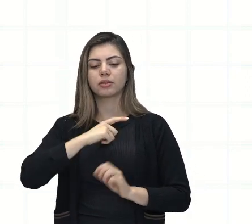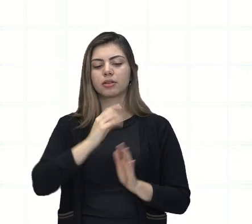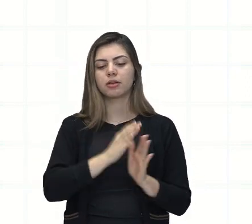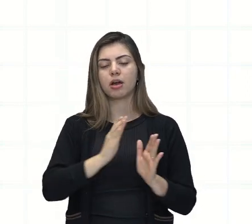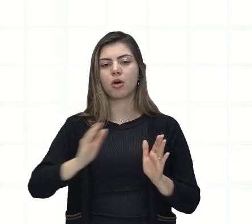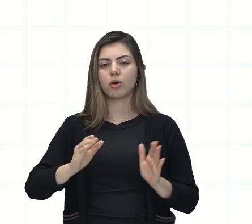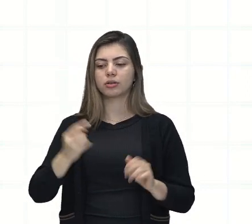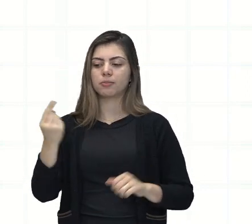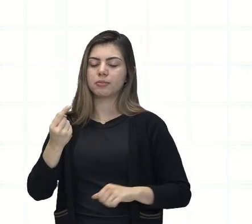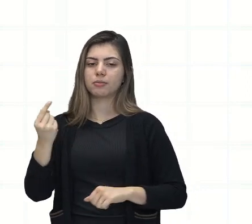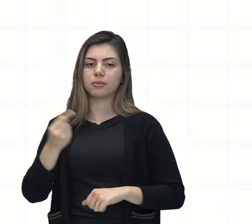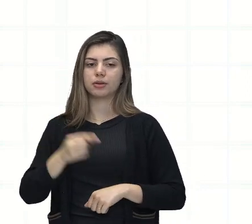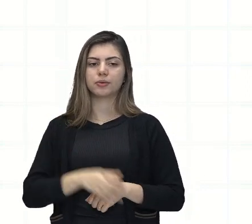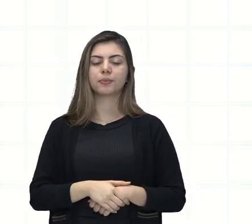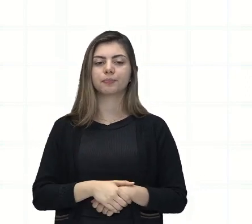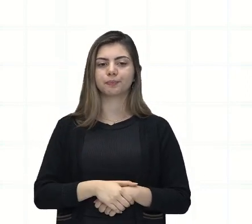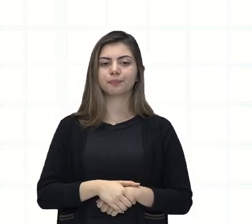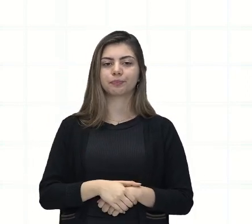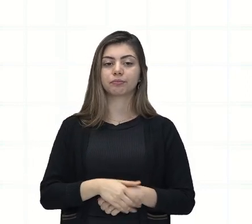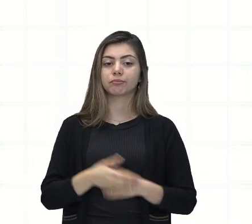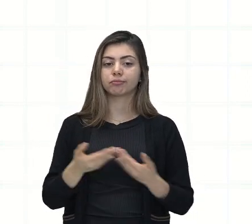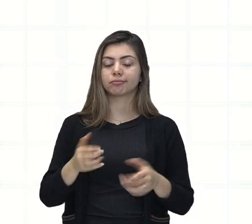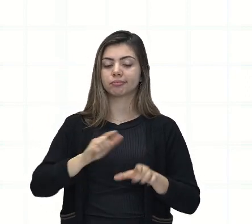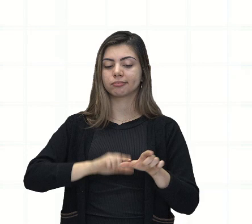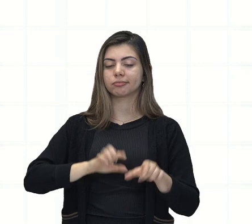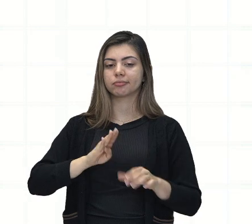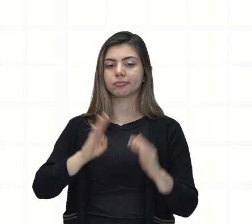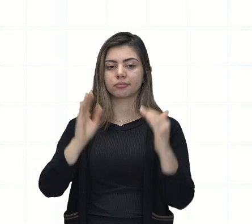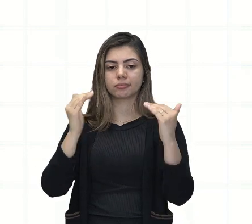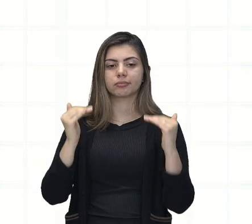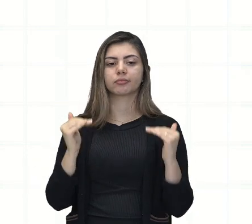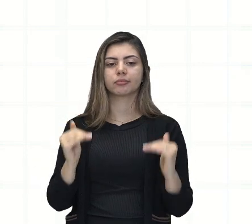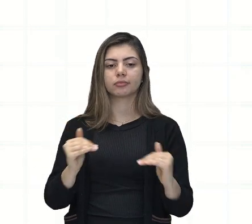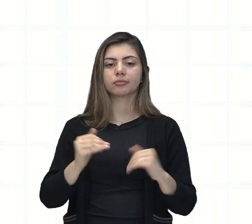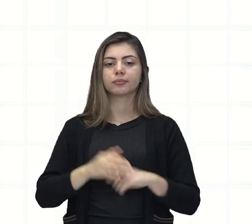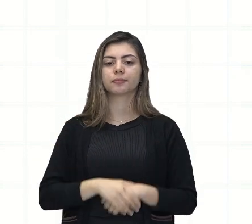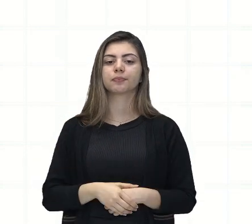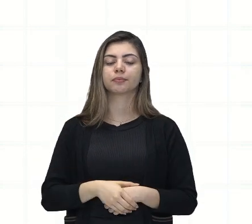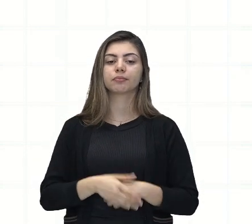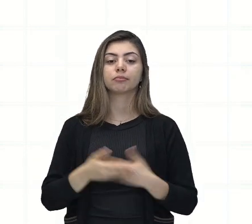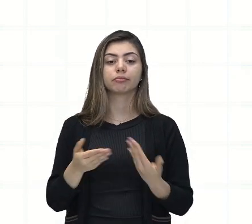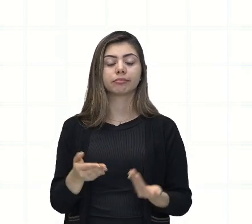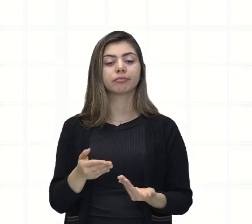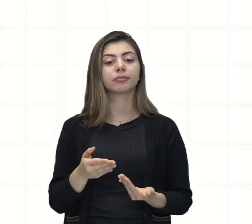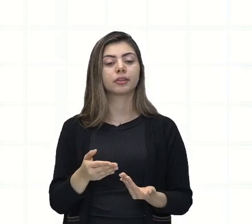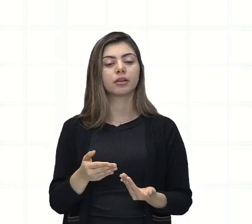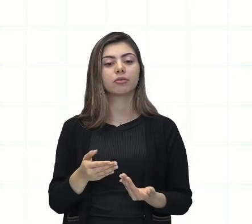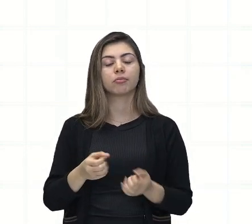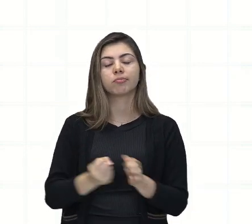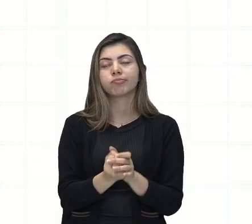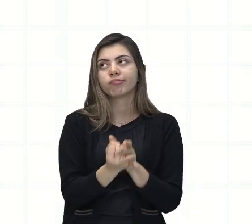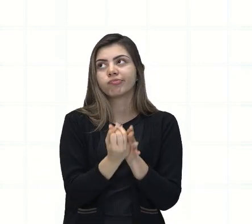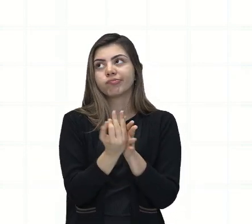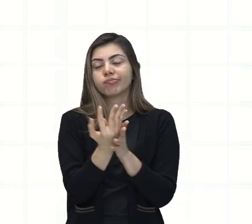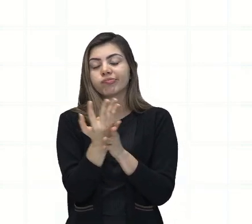certinho? Pois bem, na letra B, pela milésima